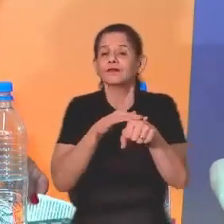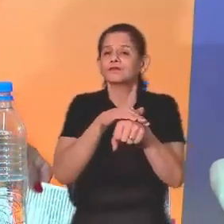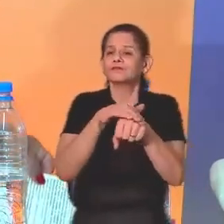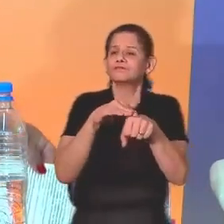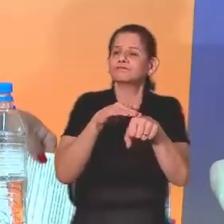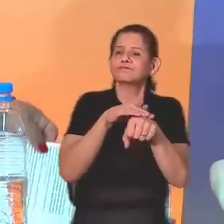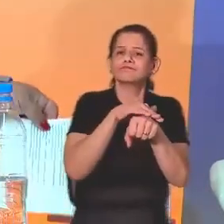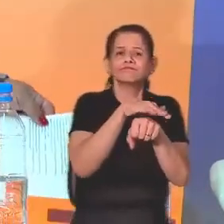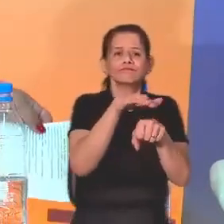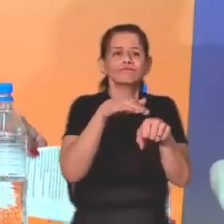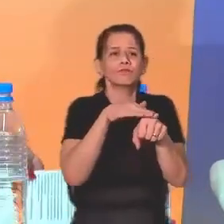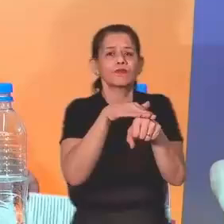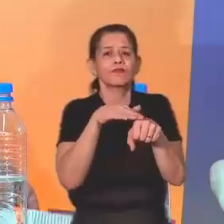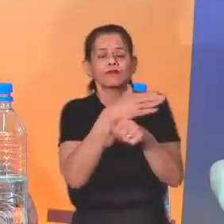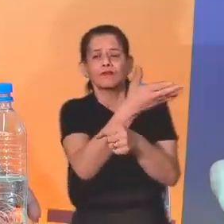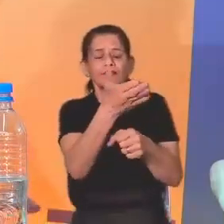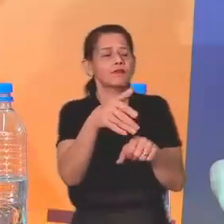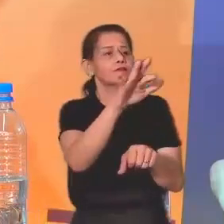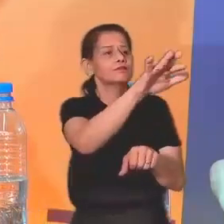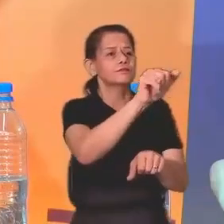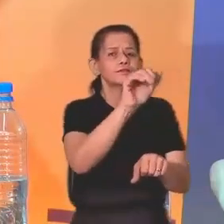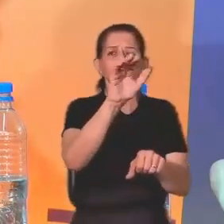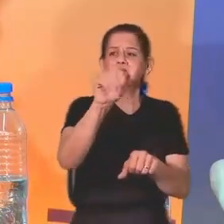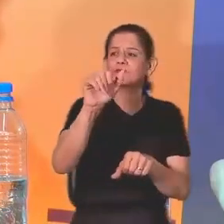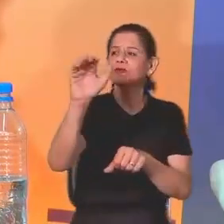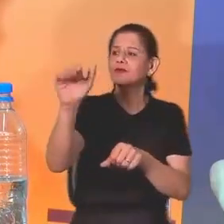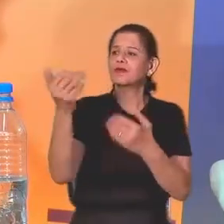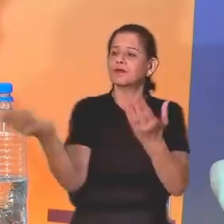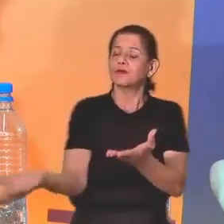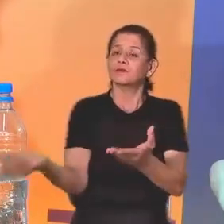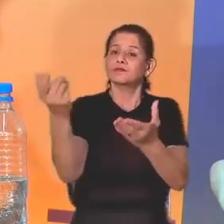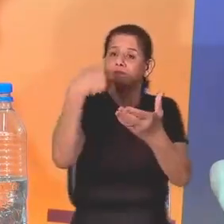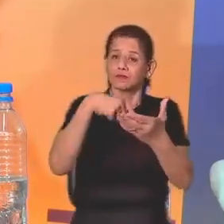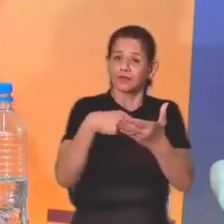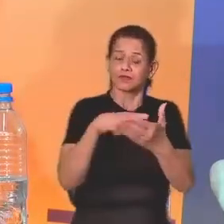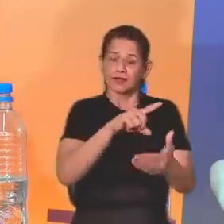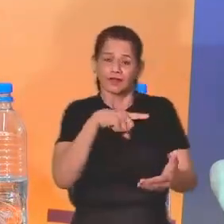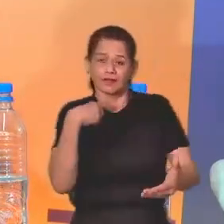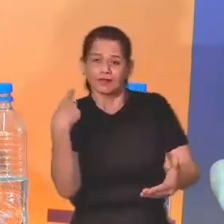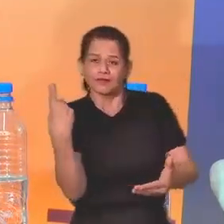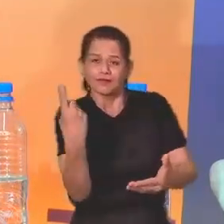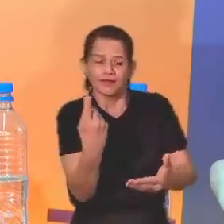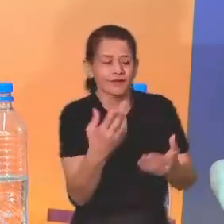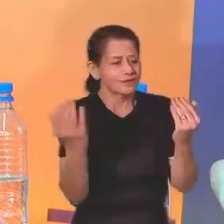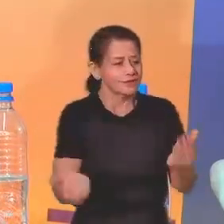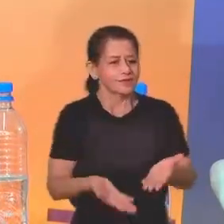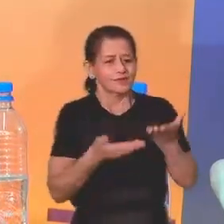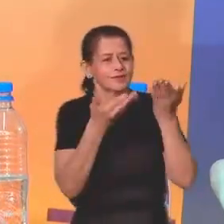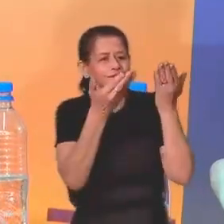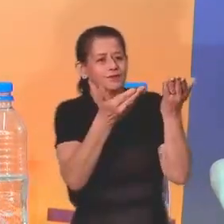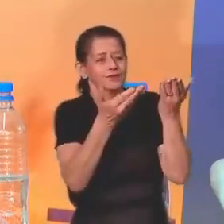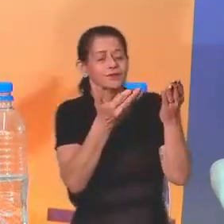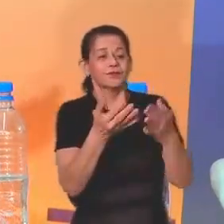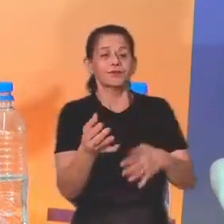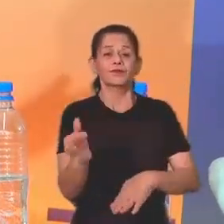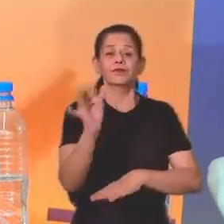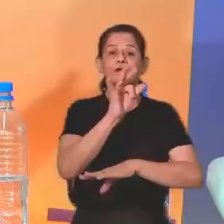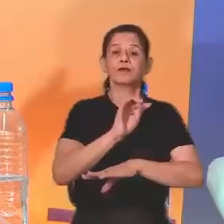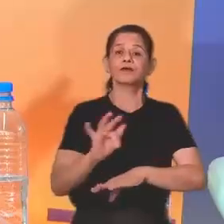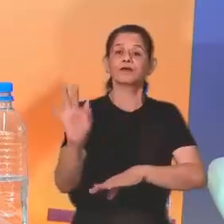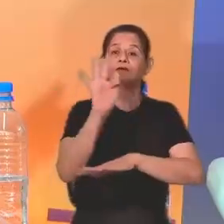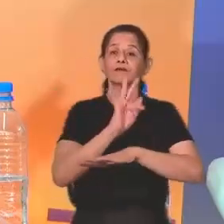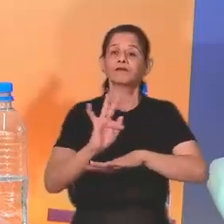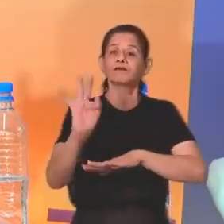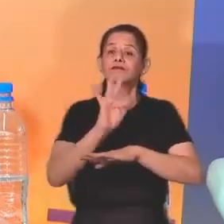conversa puxando aí um pouquinho também para a nossa homenageada do FLI e perguntar